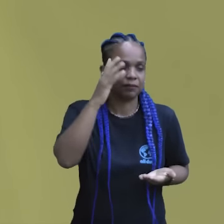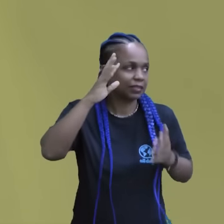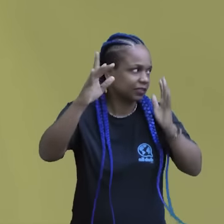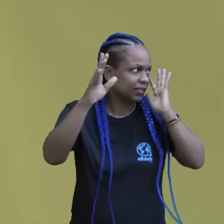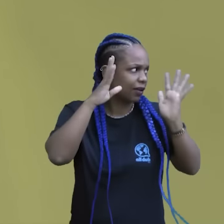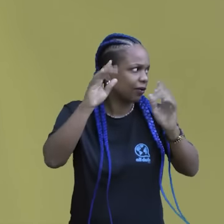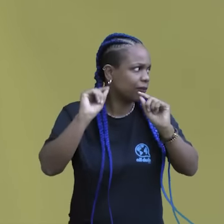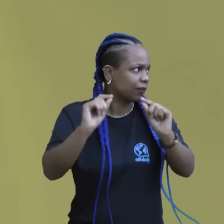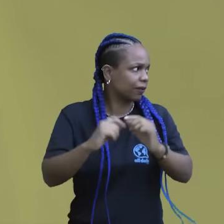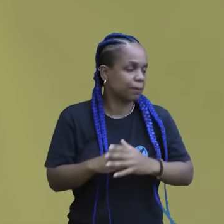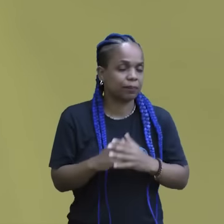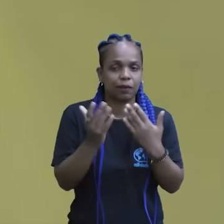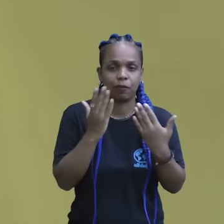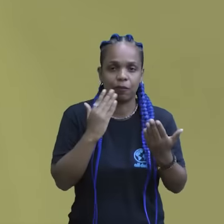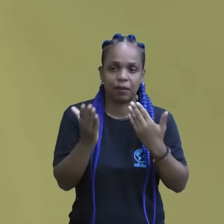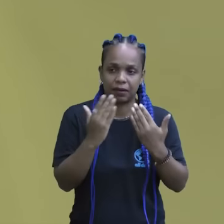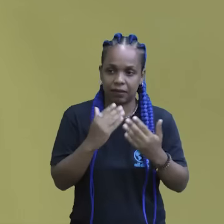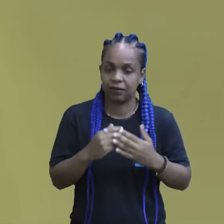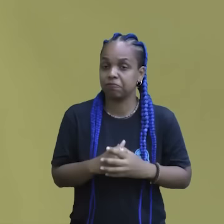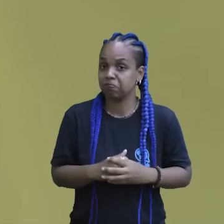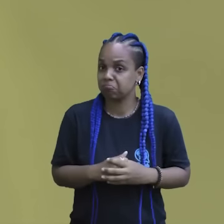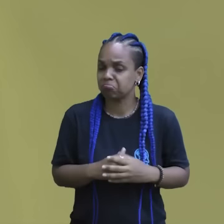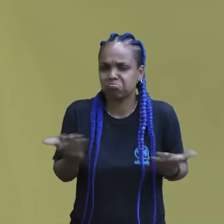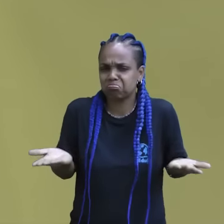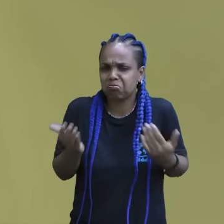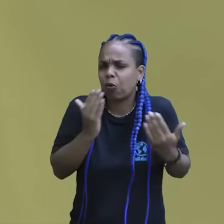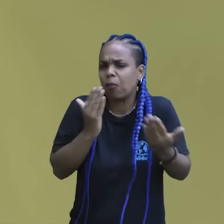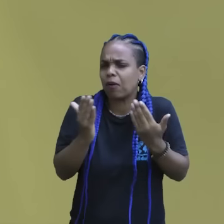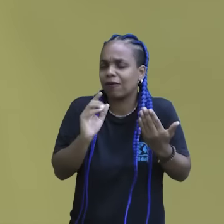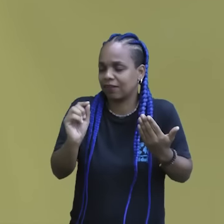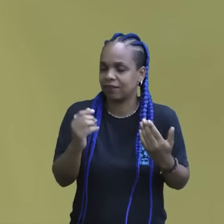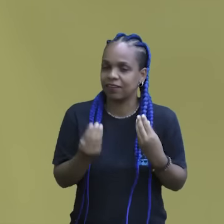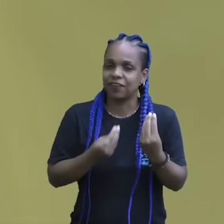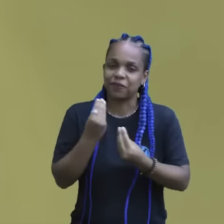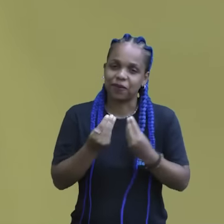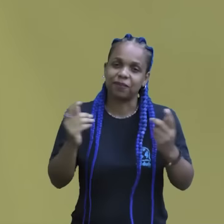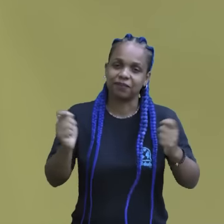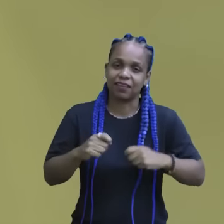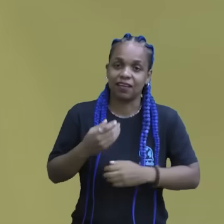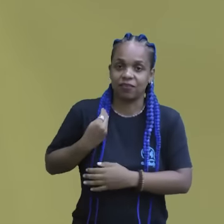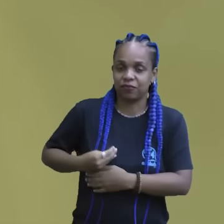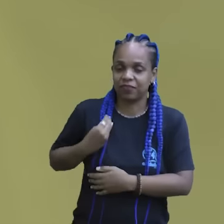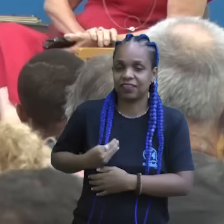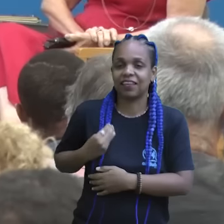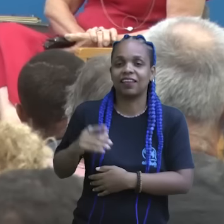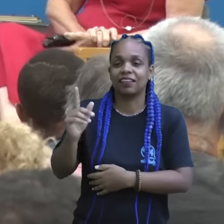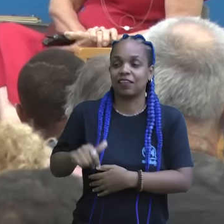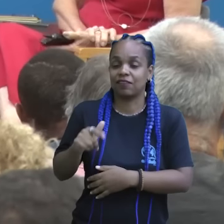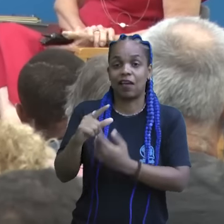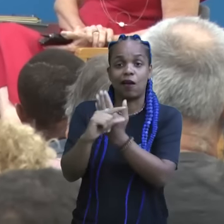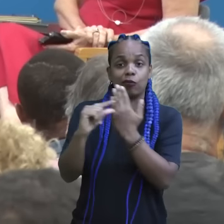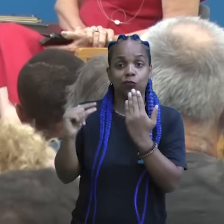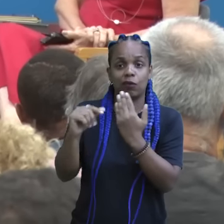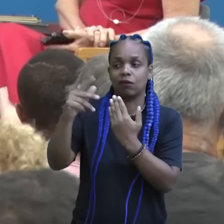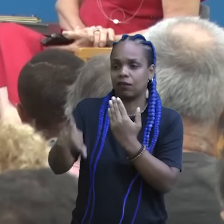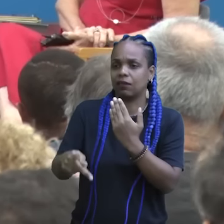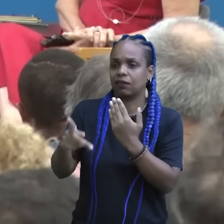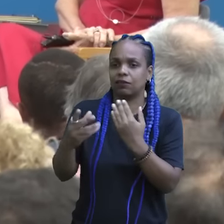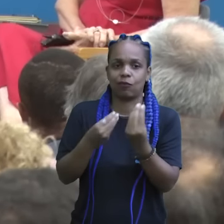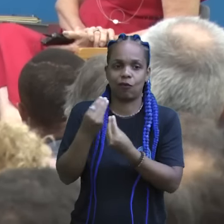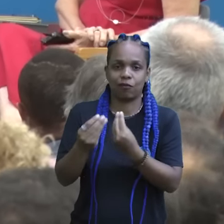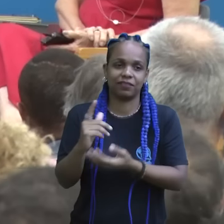de Dostoiévski, né, naquela Rússia gelada. Mas essa, como outras, são várias. Vou falar